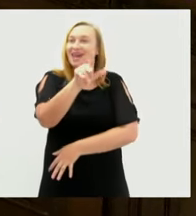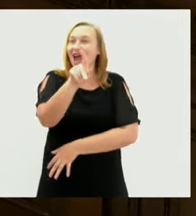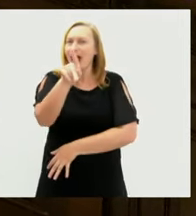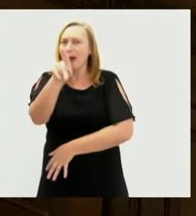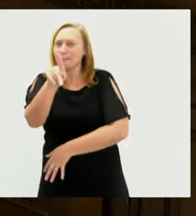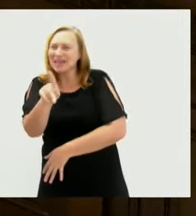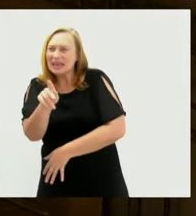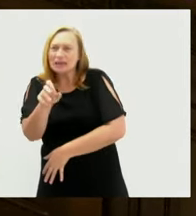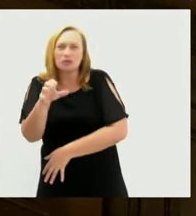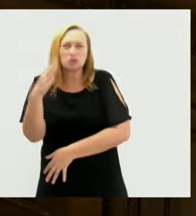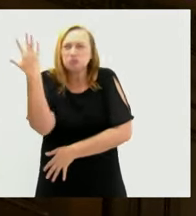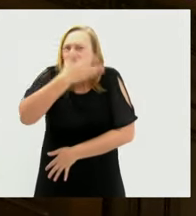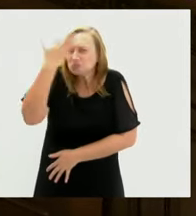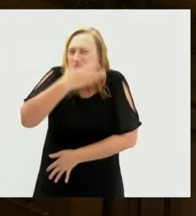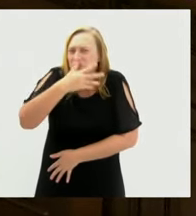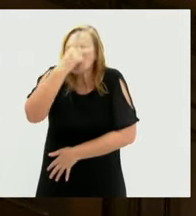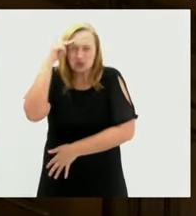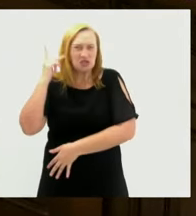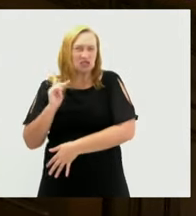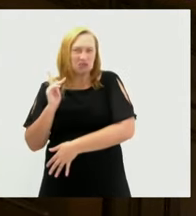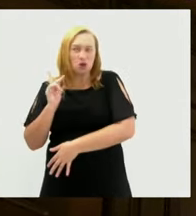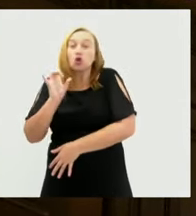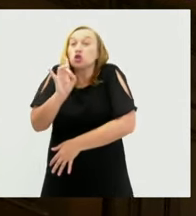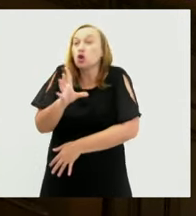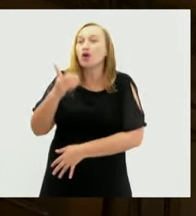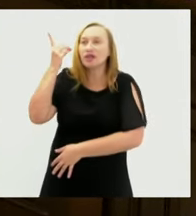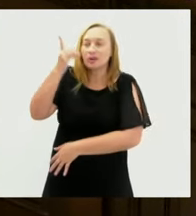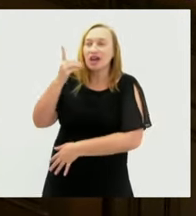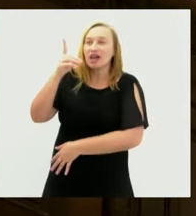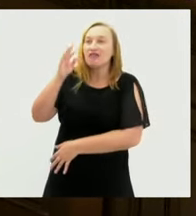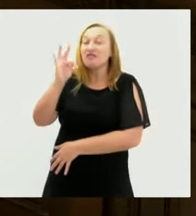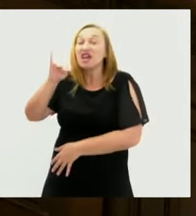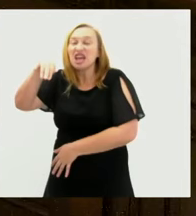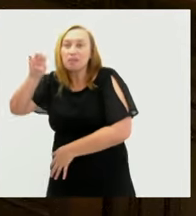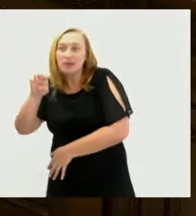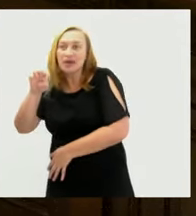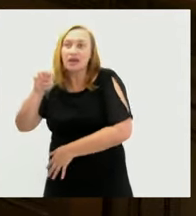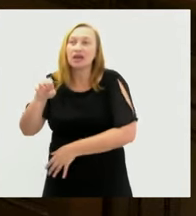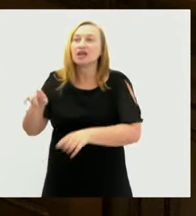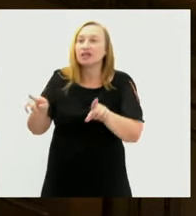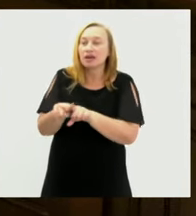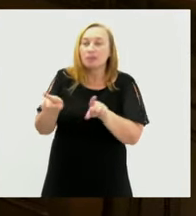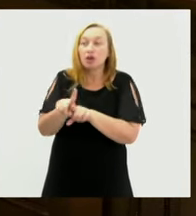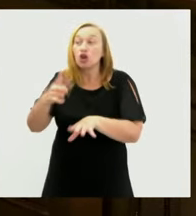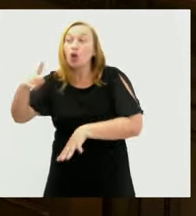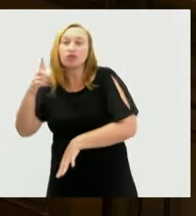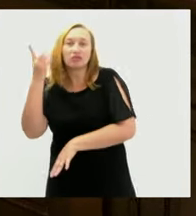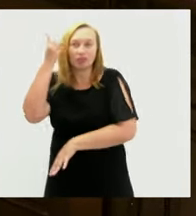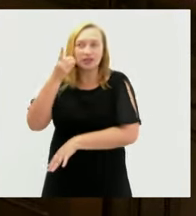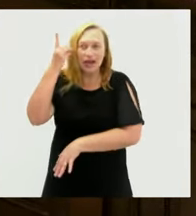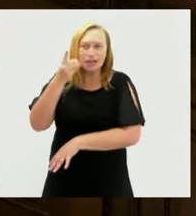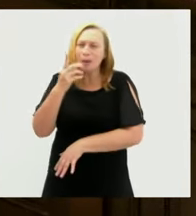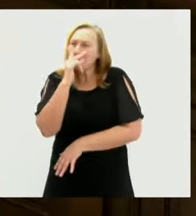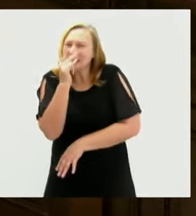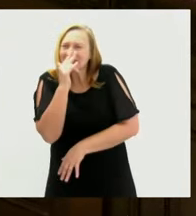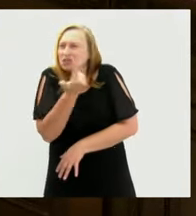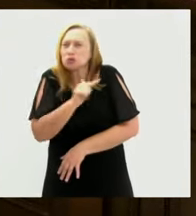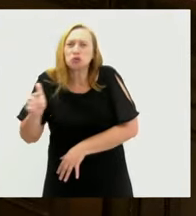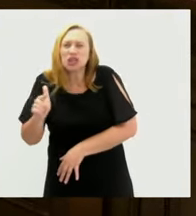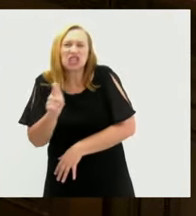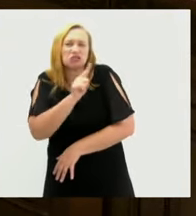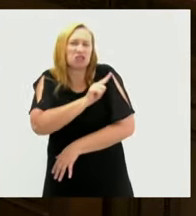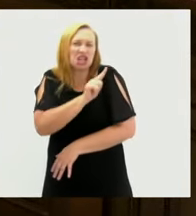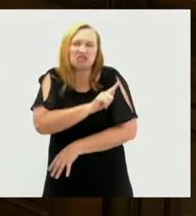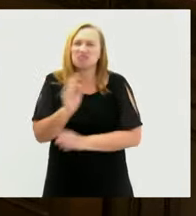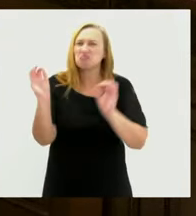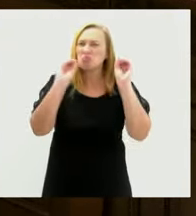enxergando isso. Só tem os deputados Felipe Poubel e Alan Lopes enxergando isso. Não sei, né? Parece que não tem gerência. Então,